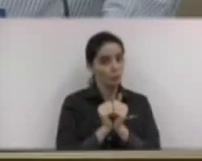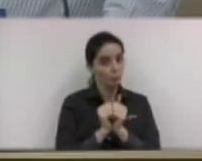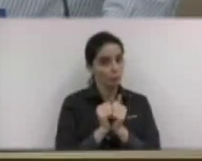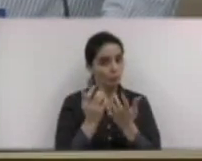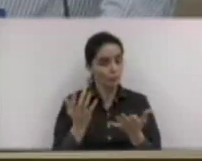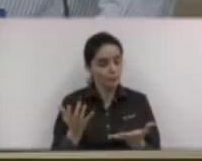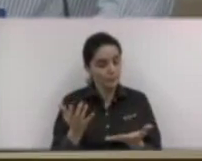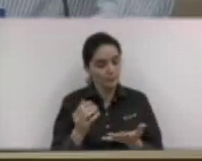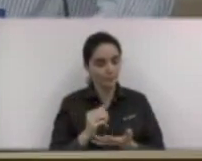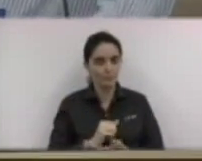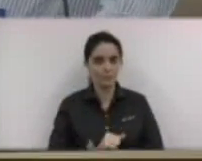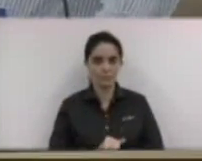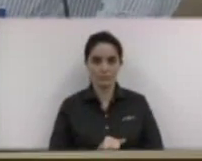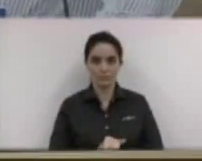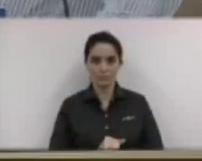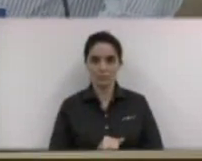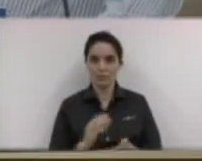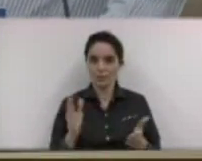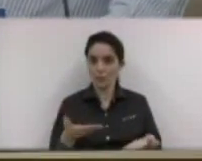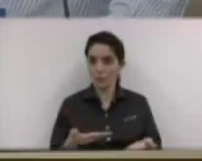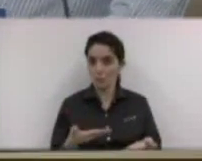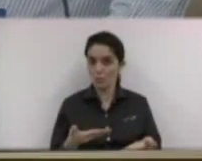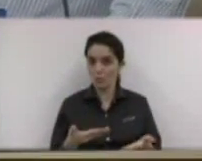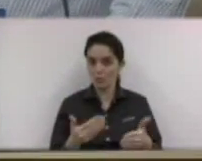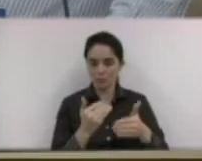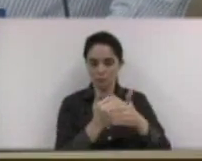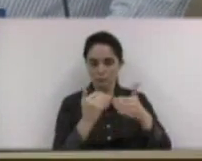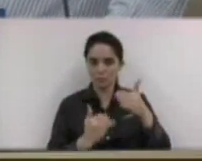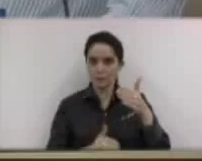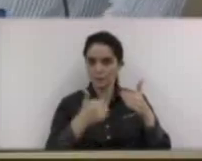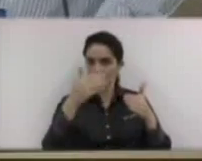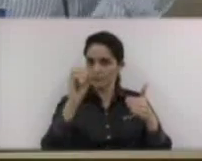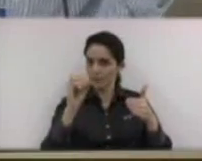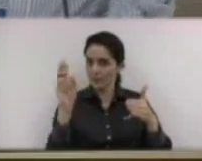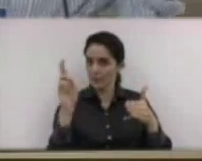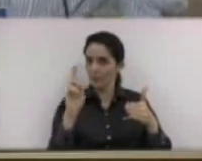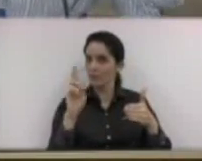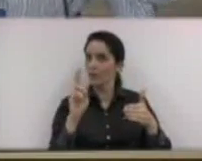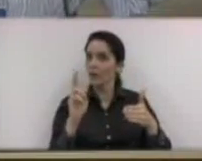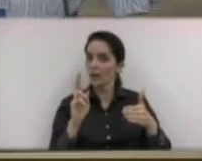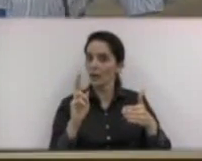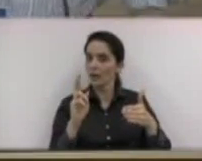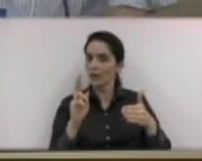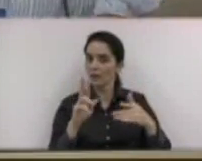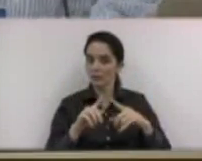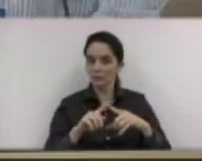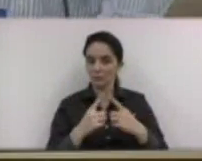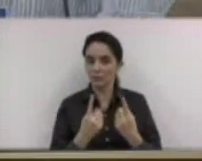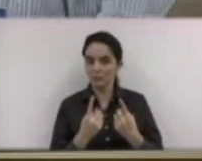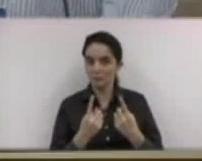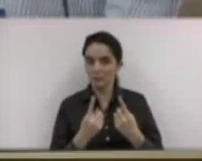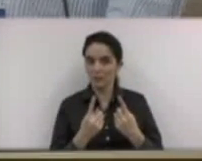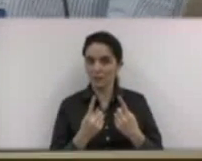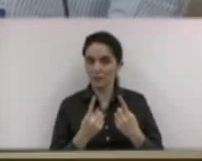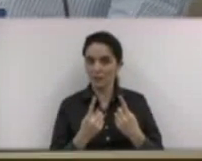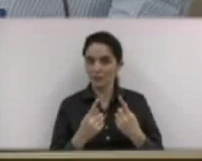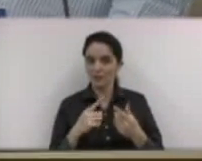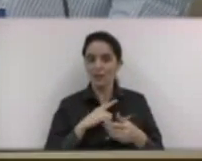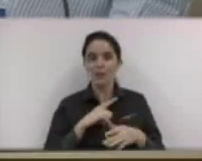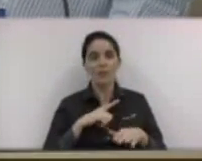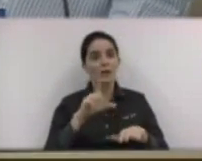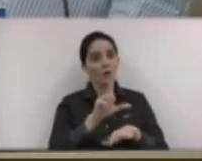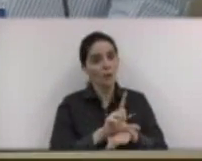Porque hoje você economizar 10 reais na compra de um vestimento, você vai fazer algum comerciante dispensar